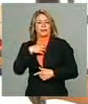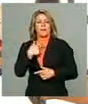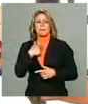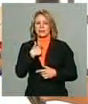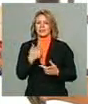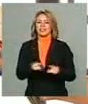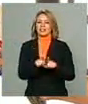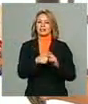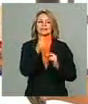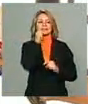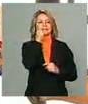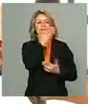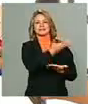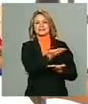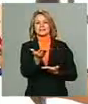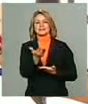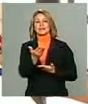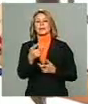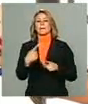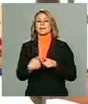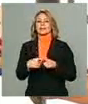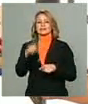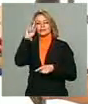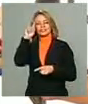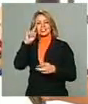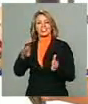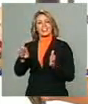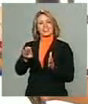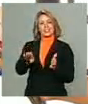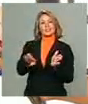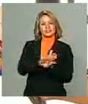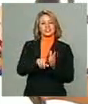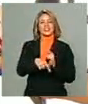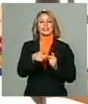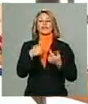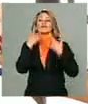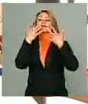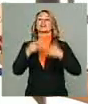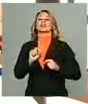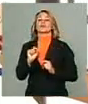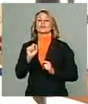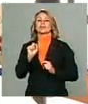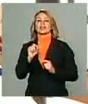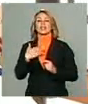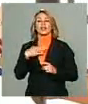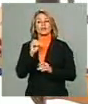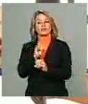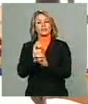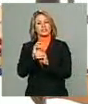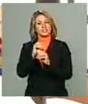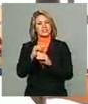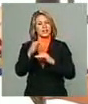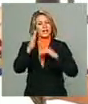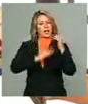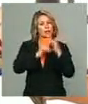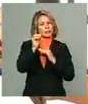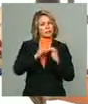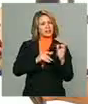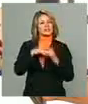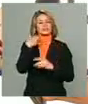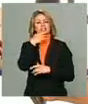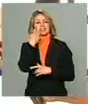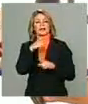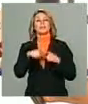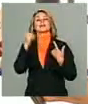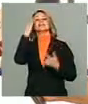mim como para elas né quando eu entrei eu passei para elas o seguinte que eu estaria ensinando a técnica de cantar mas